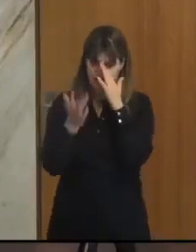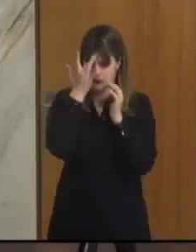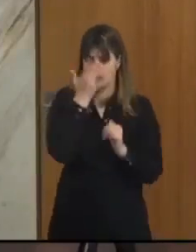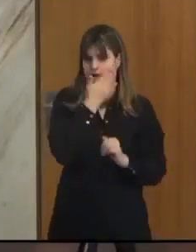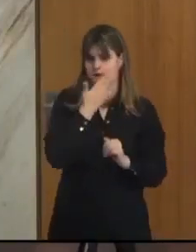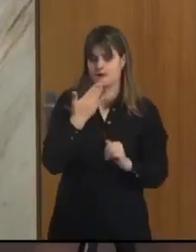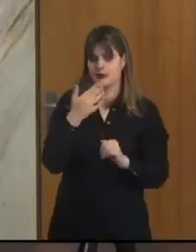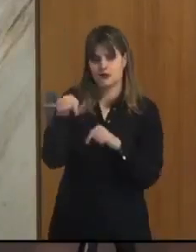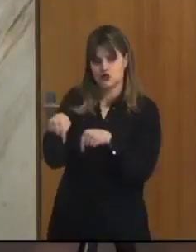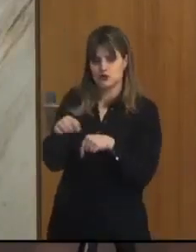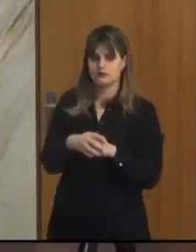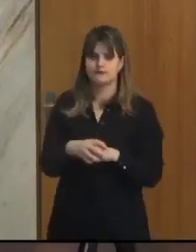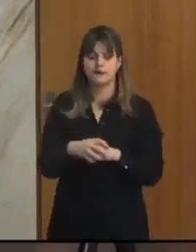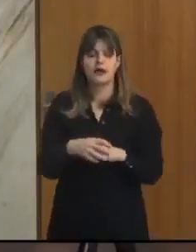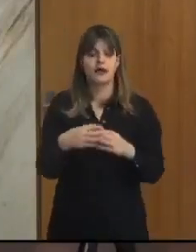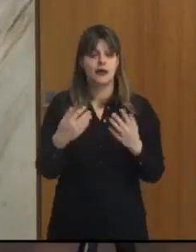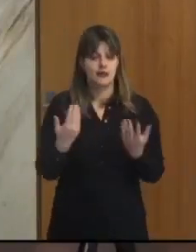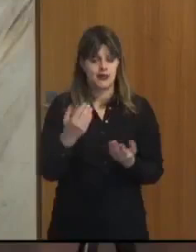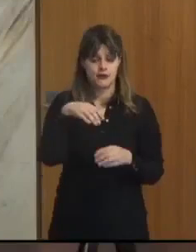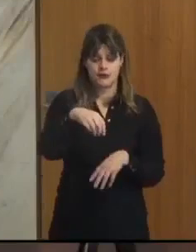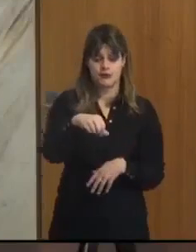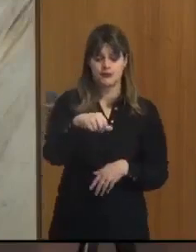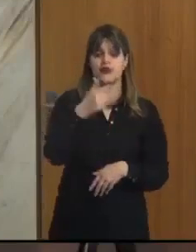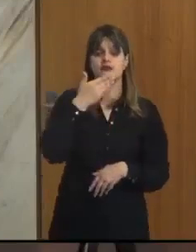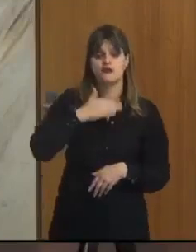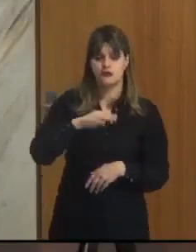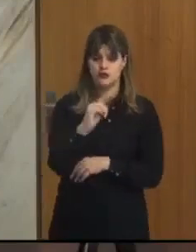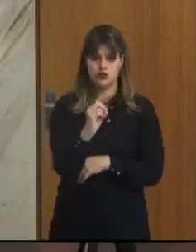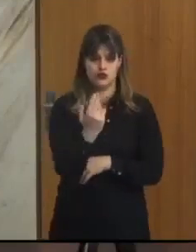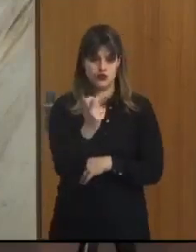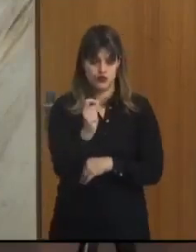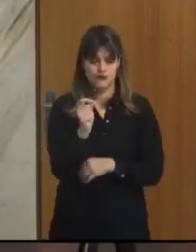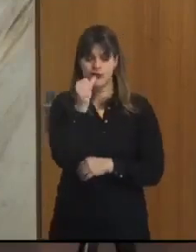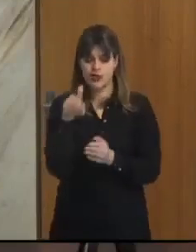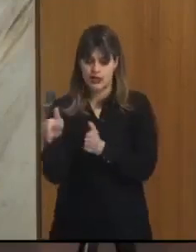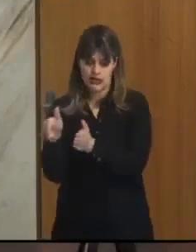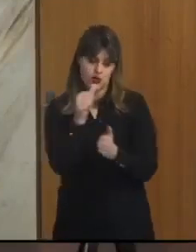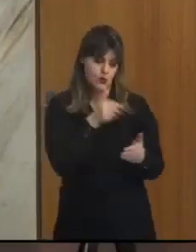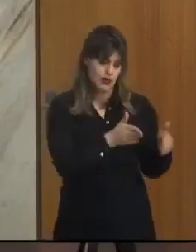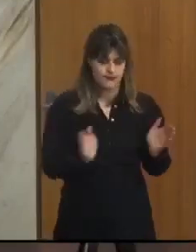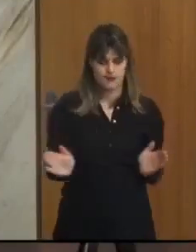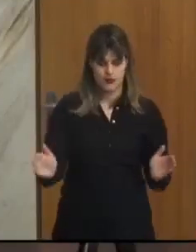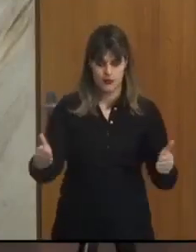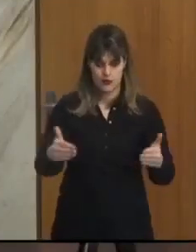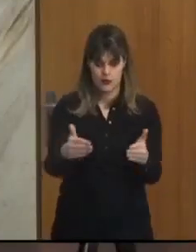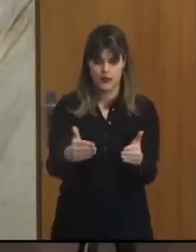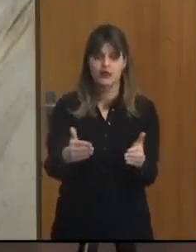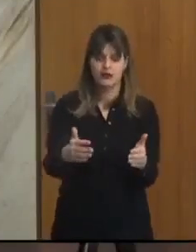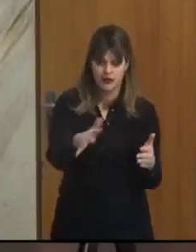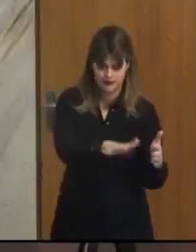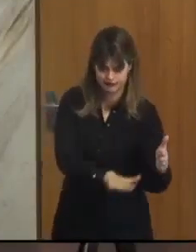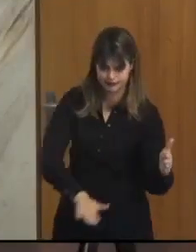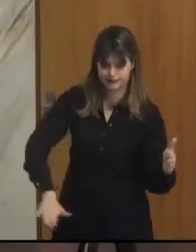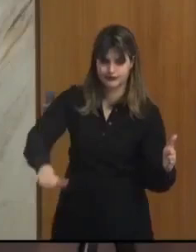Sor. Portanto, a partir de Sor, da Vila de Sor, os dois rios juntam-se e abrem-se numa planície que vão